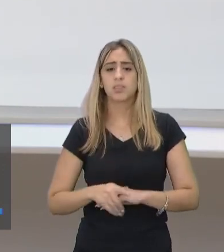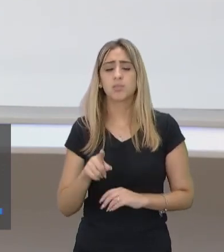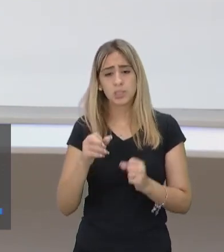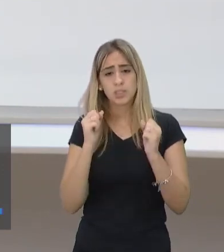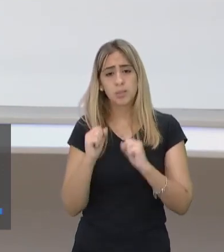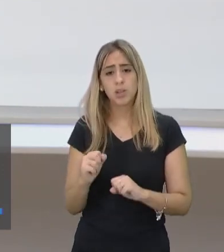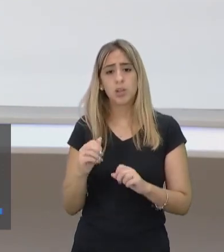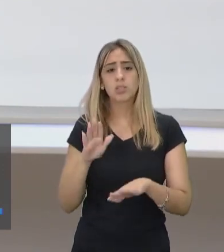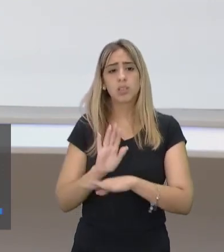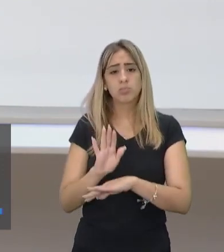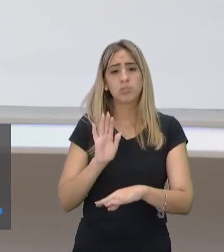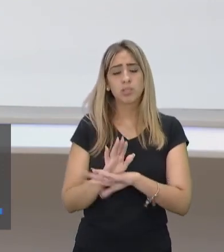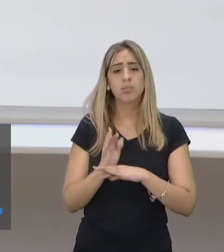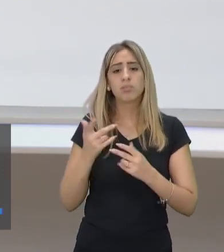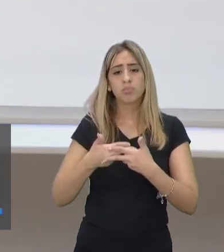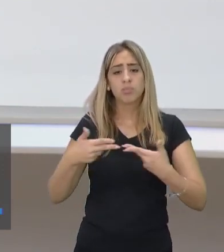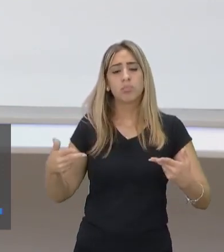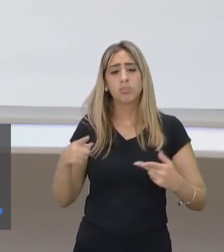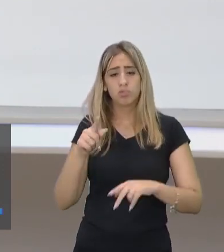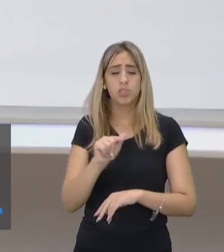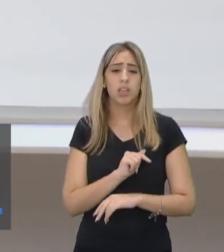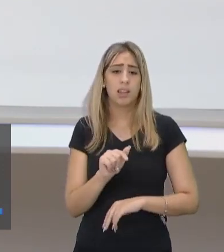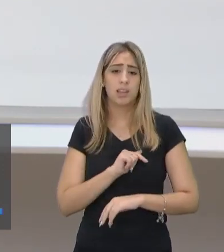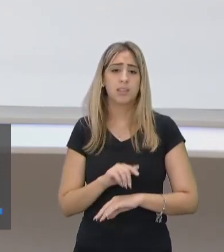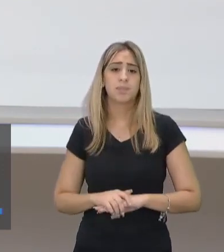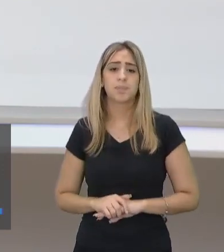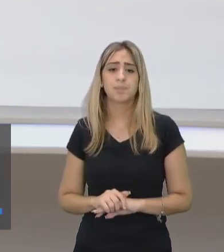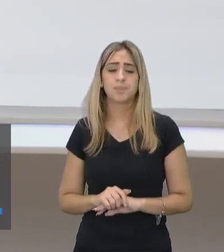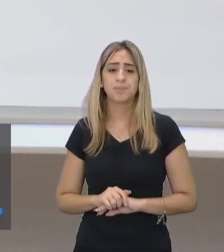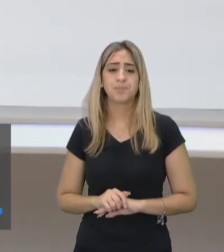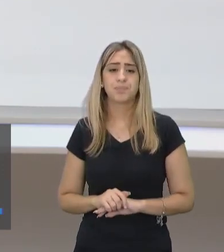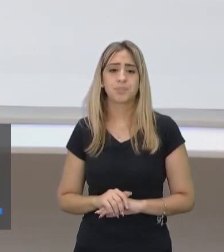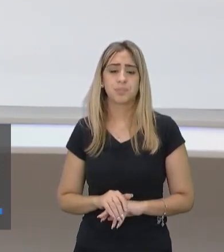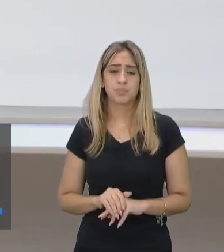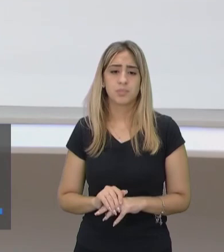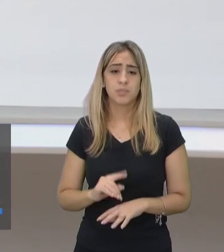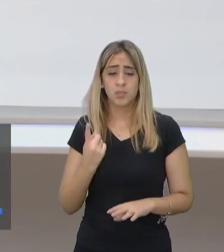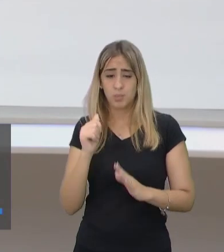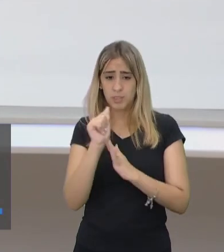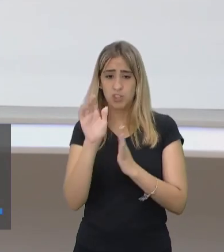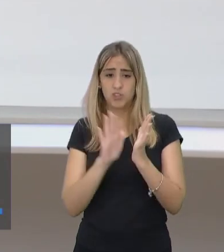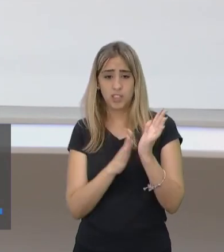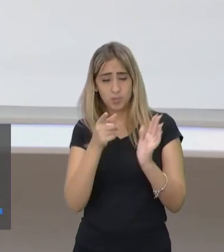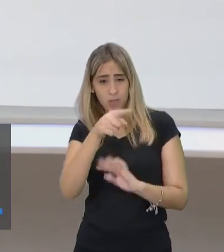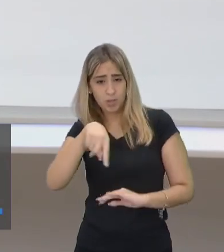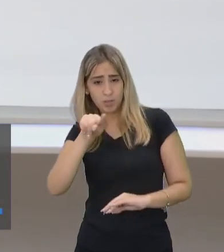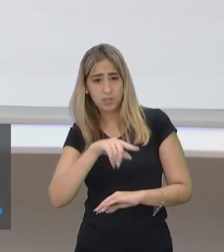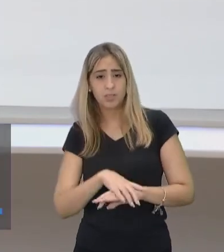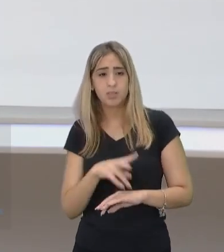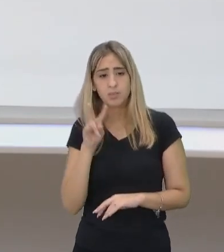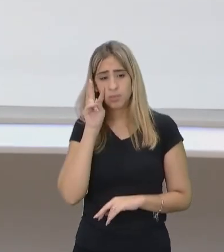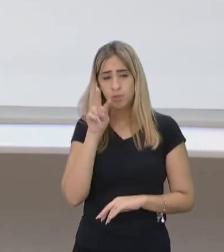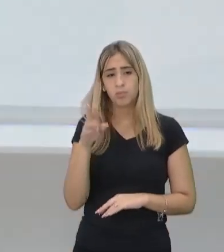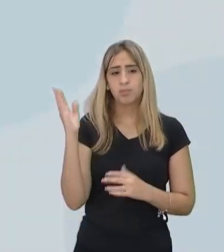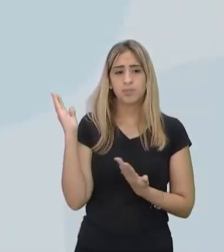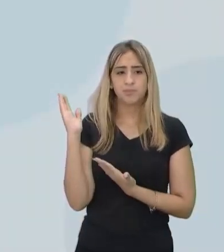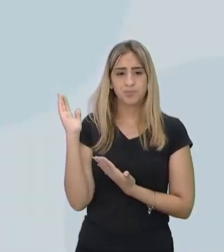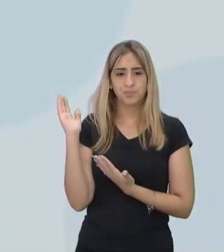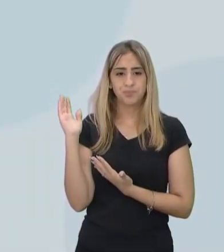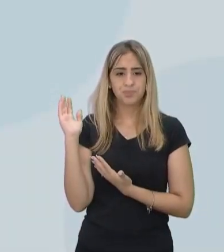possa fortalecer aquelas que você tem. E aí, vai ficar uma atividadezinha para vocês, ó, de olho na tela,